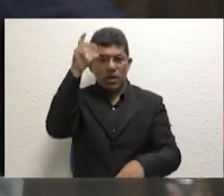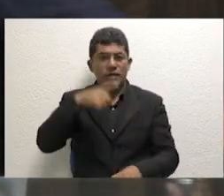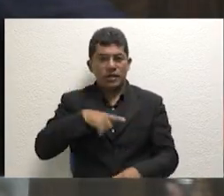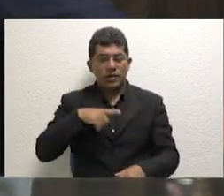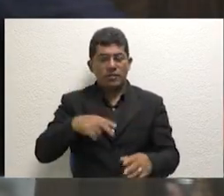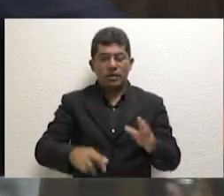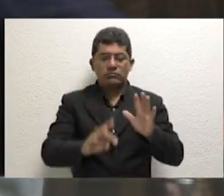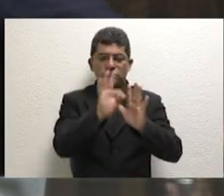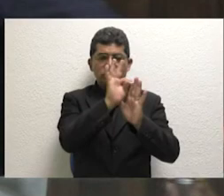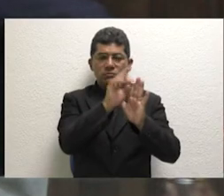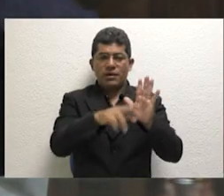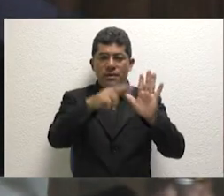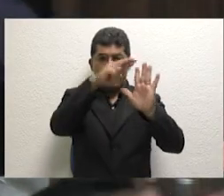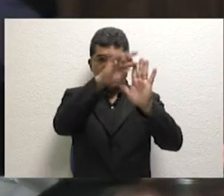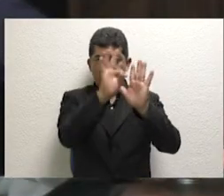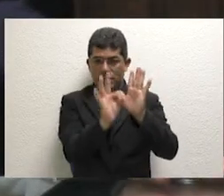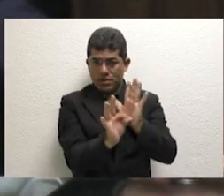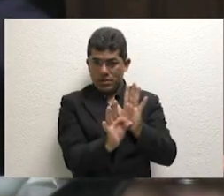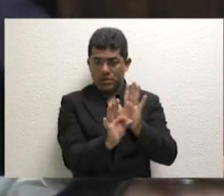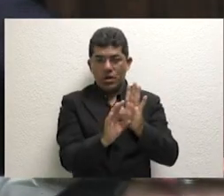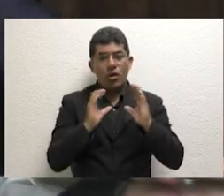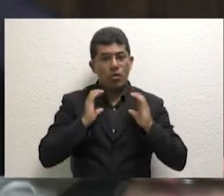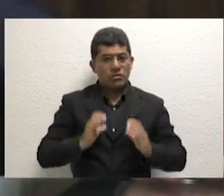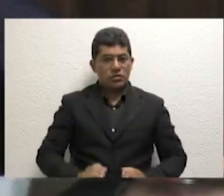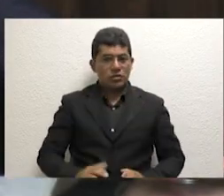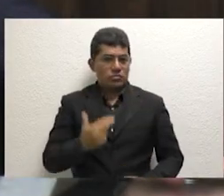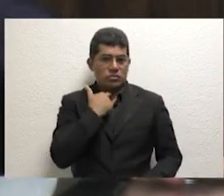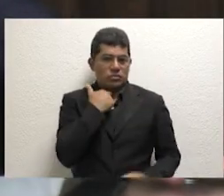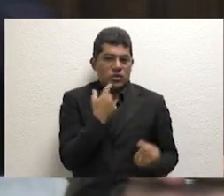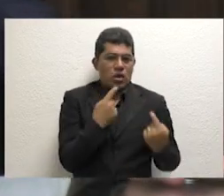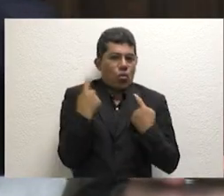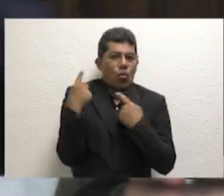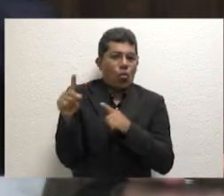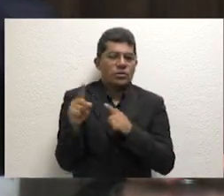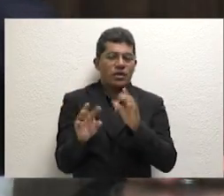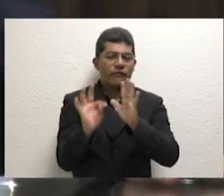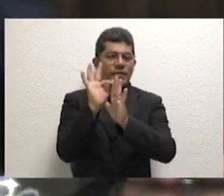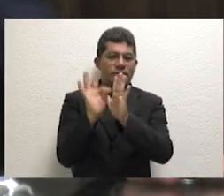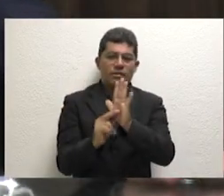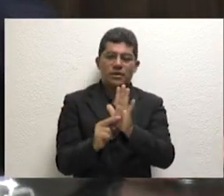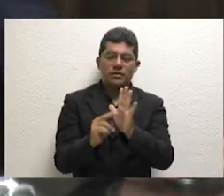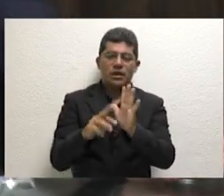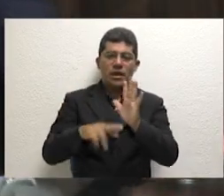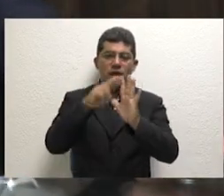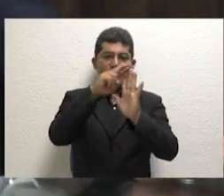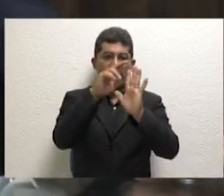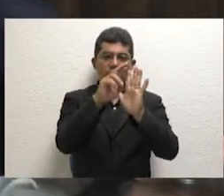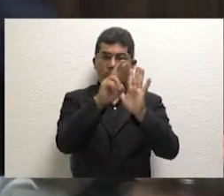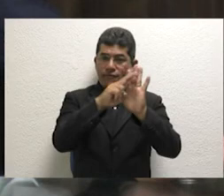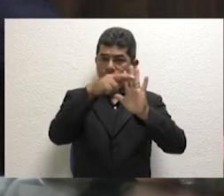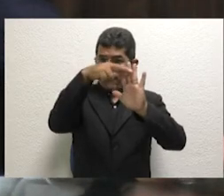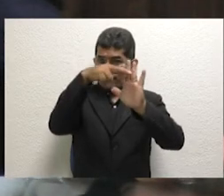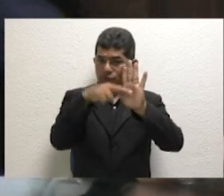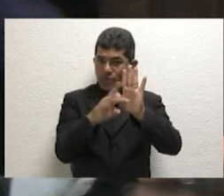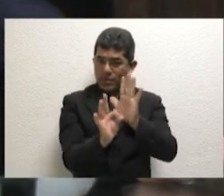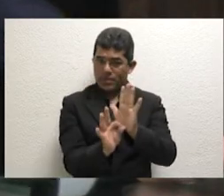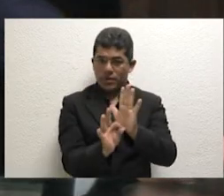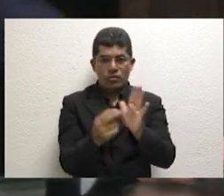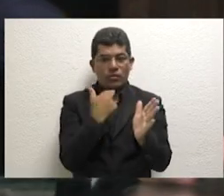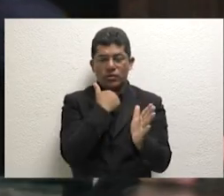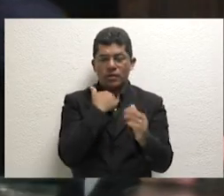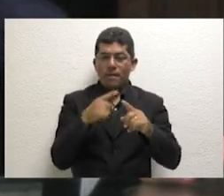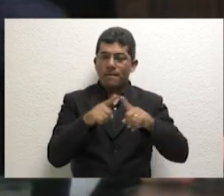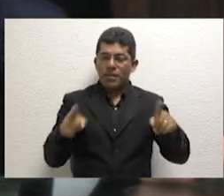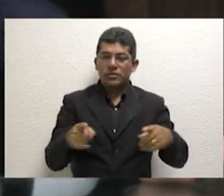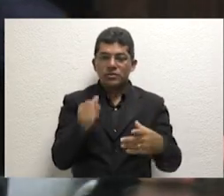reforma tributária como cidadãos nós não podemos ser contra a reforma tributária agora o nosso único diferencial